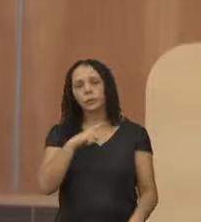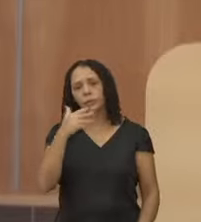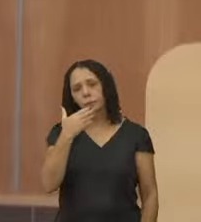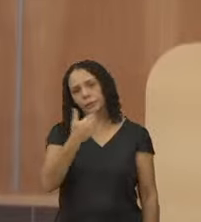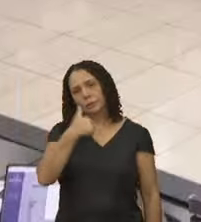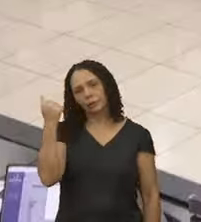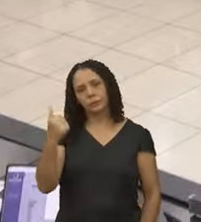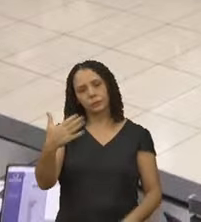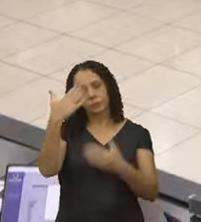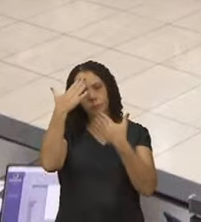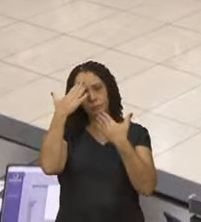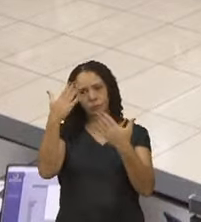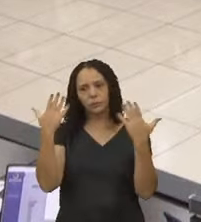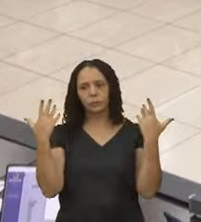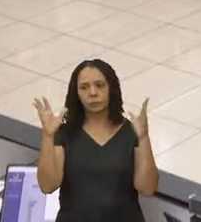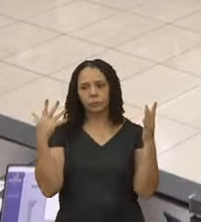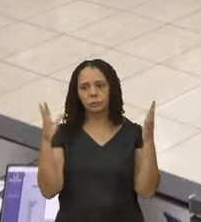obrigado.